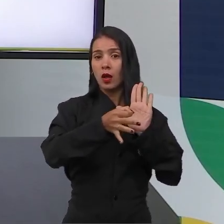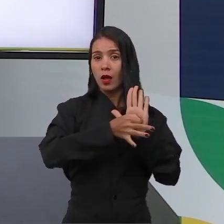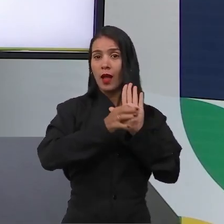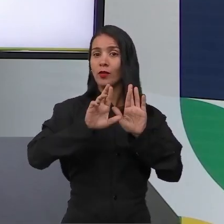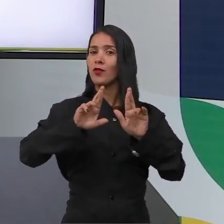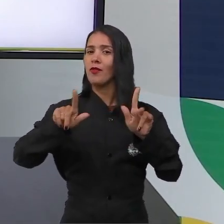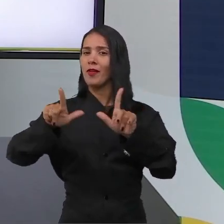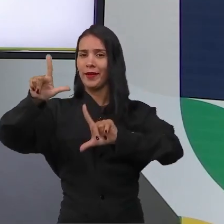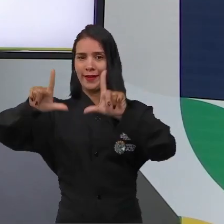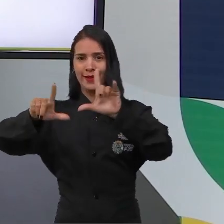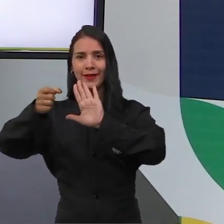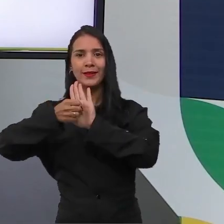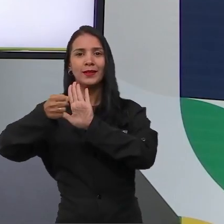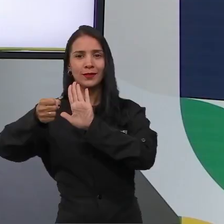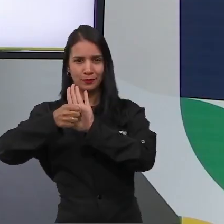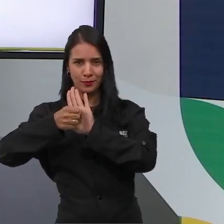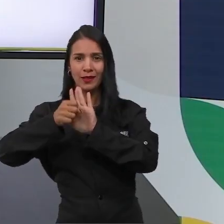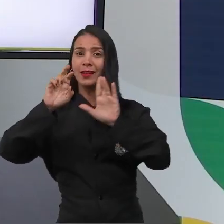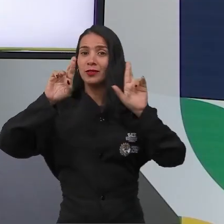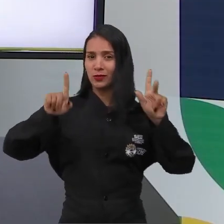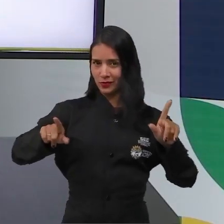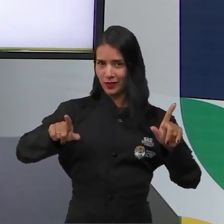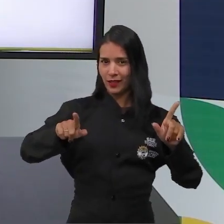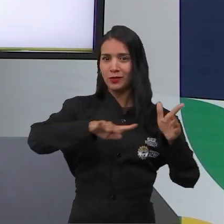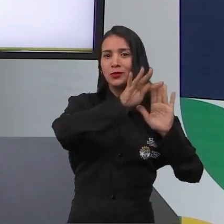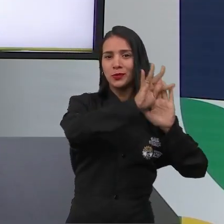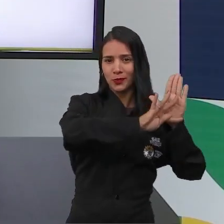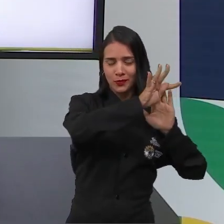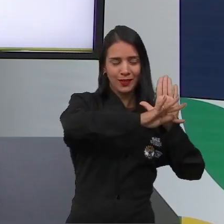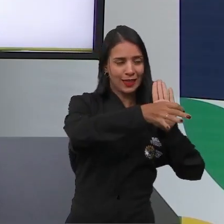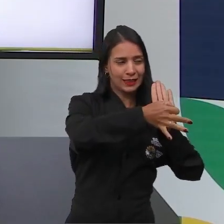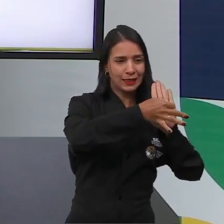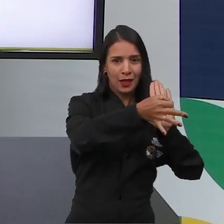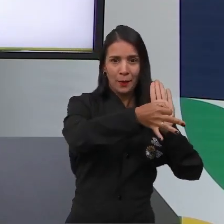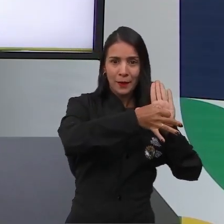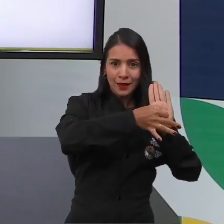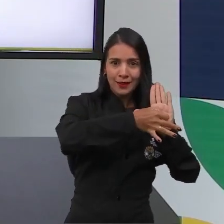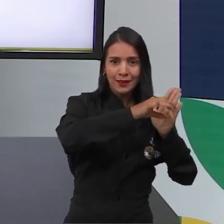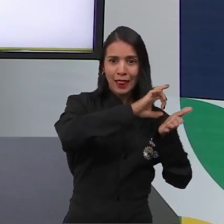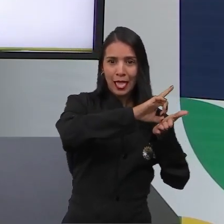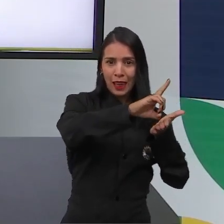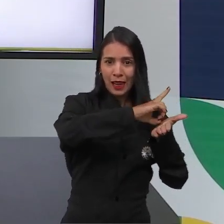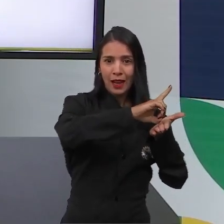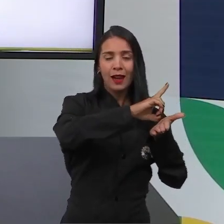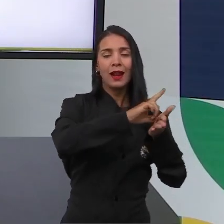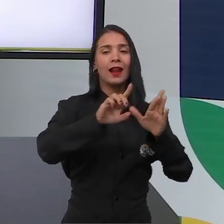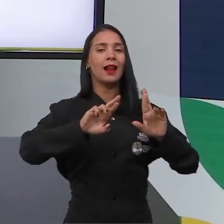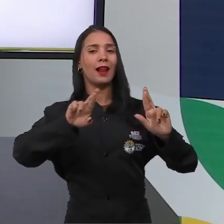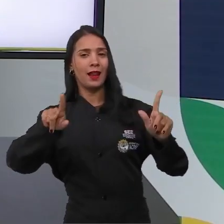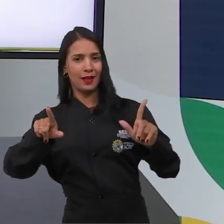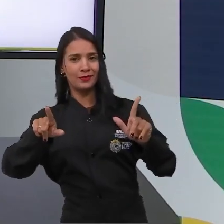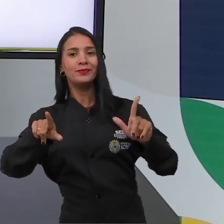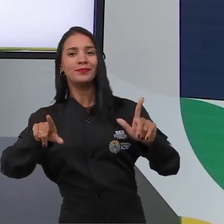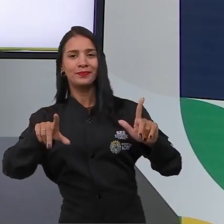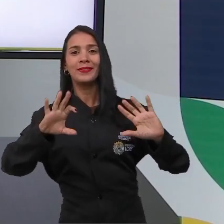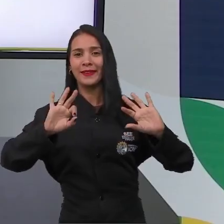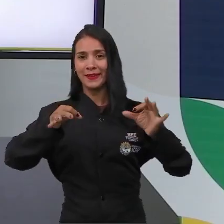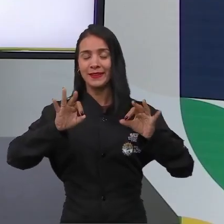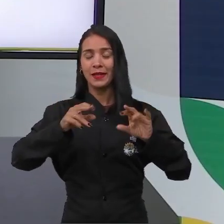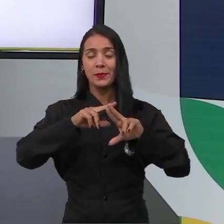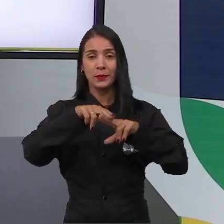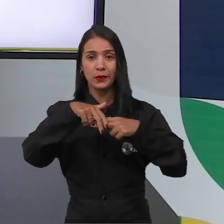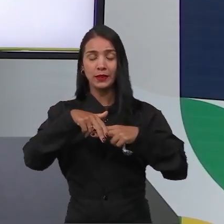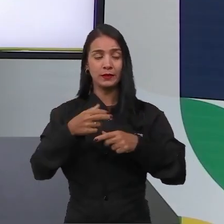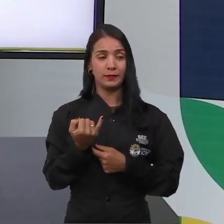é argumentativa, viu? Eu trouxe aqui só para exemplificar. Mas quando você tem ali um texto argumentativo, em que normalmente você tem